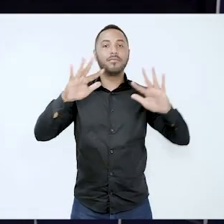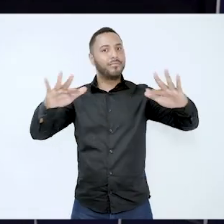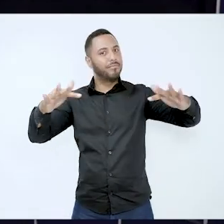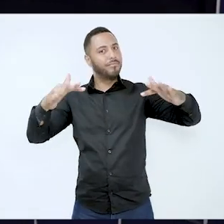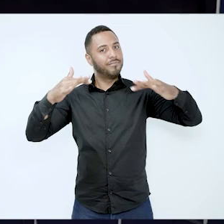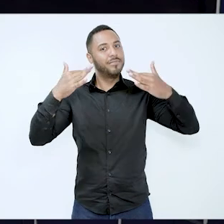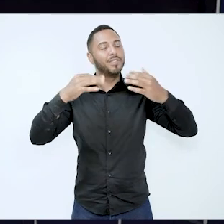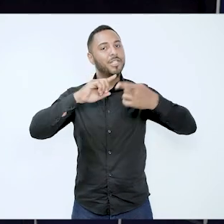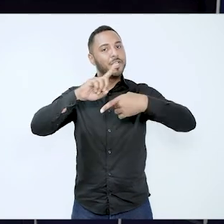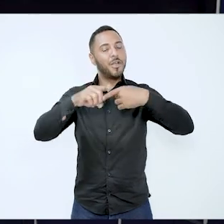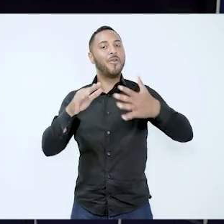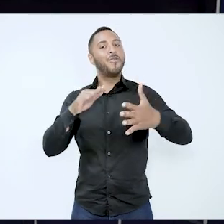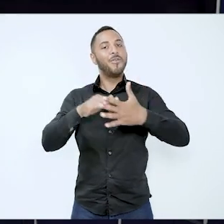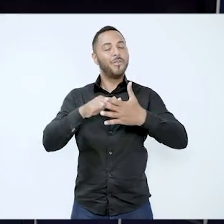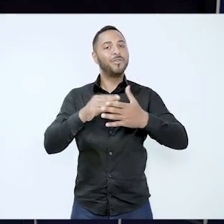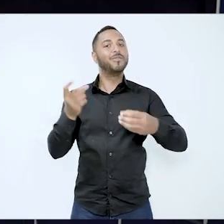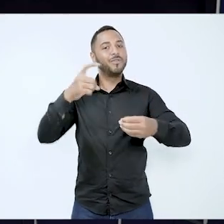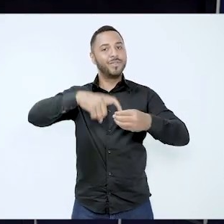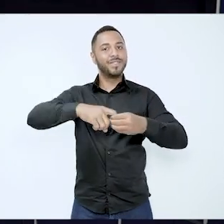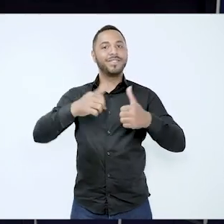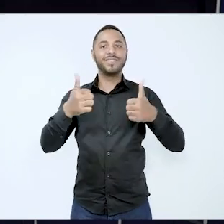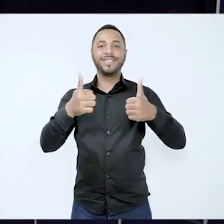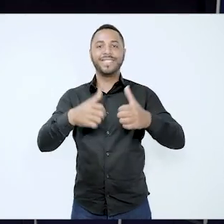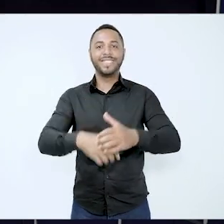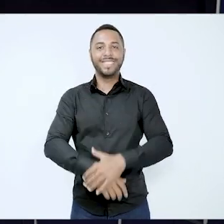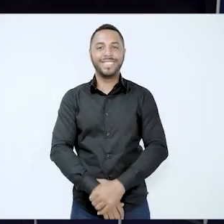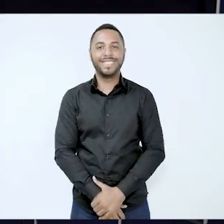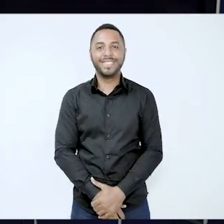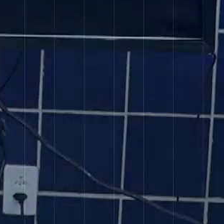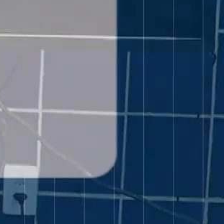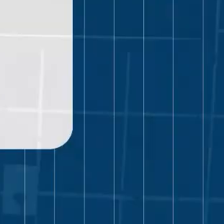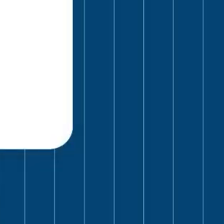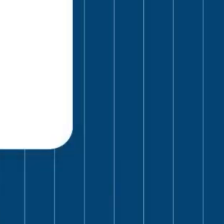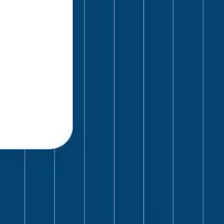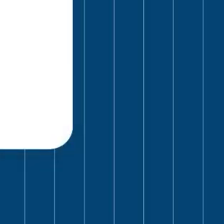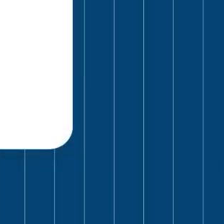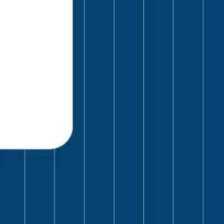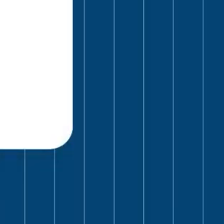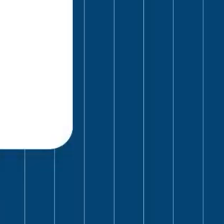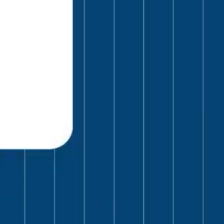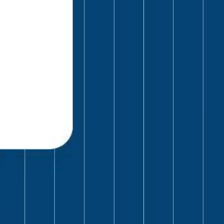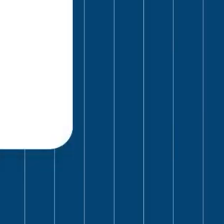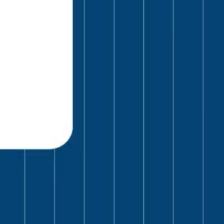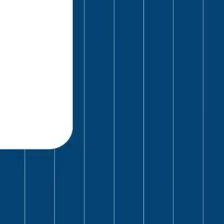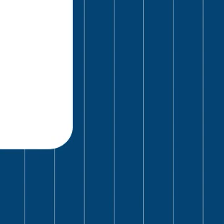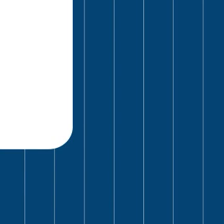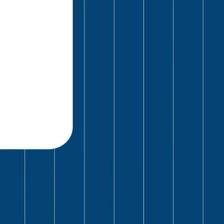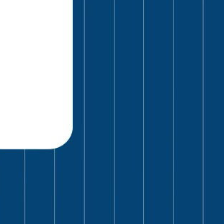Portuguesa. Obrigada pela atenção e até a próxima!